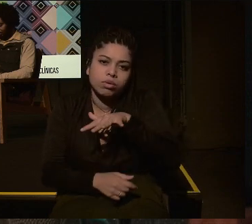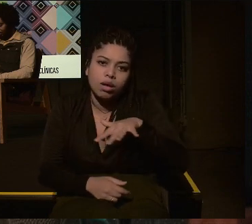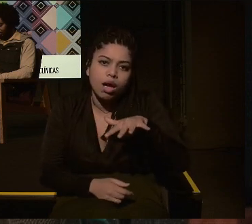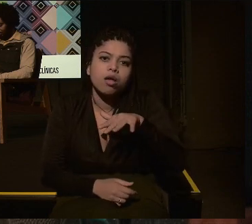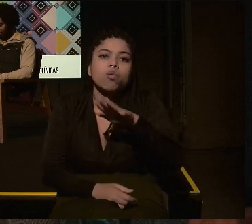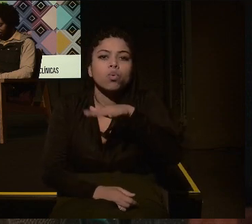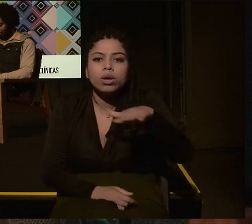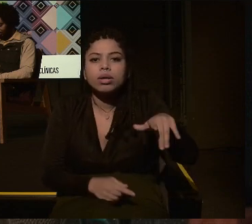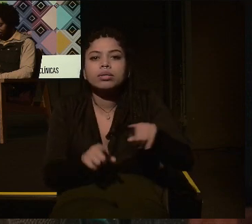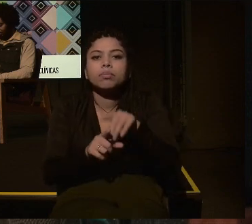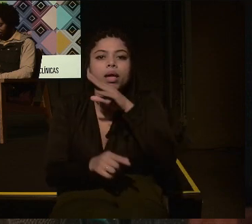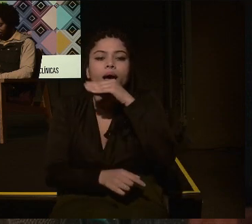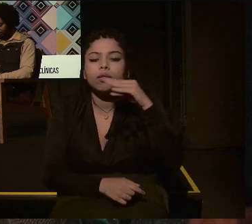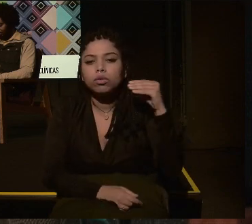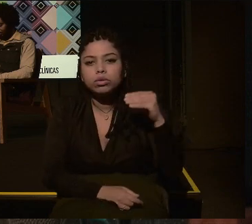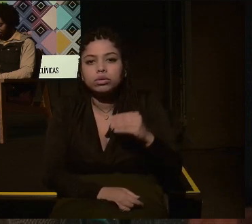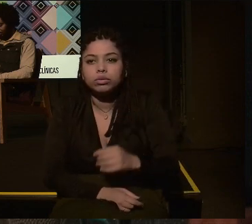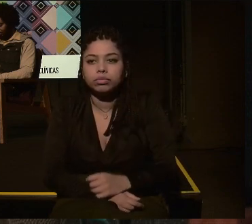com crianças e adolescentes,